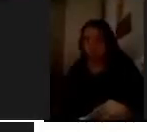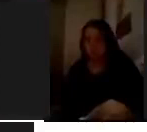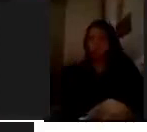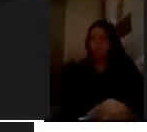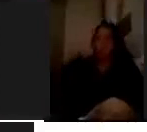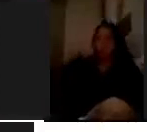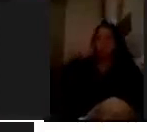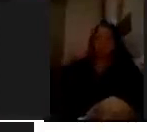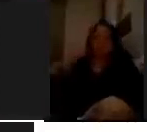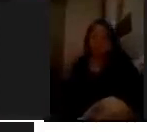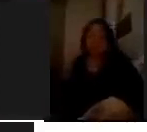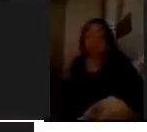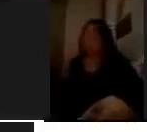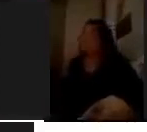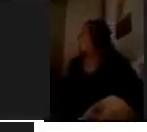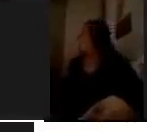em idade gestacional